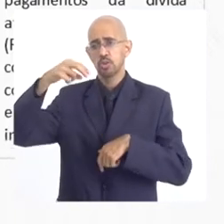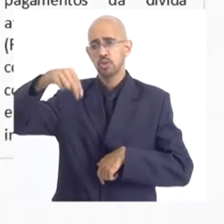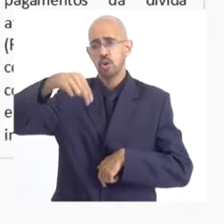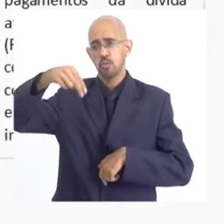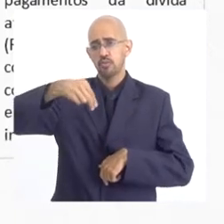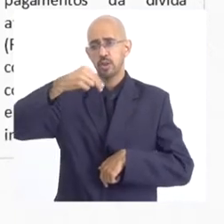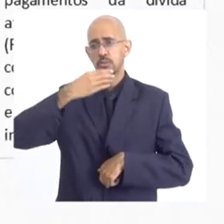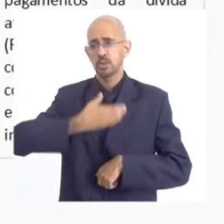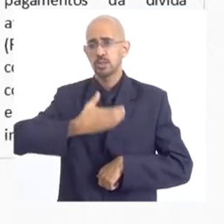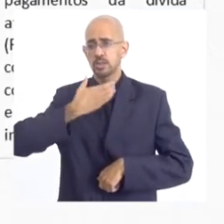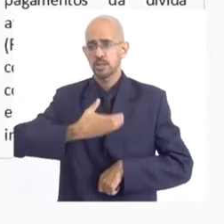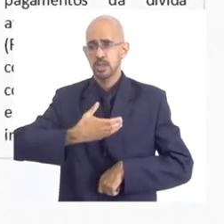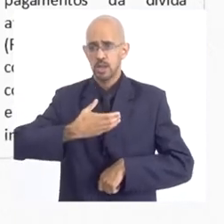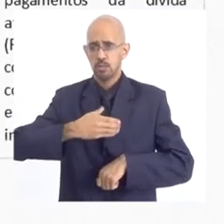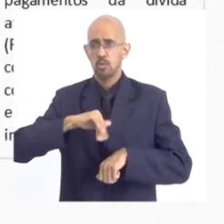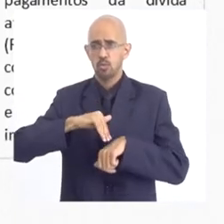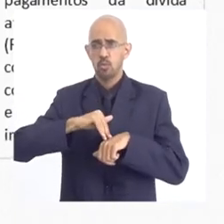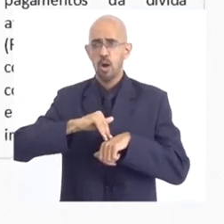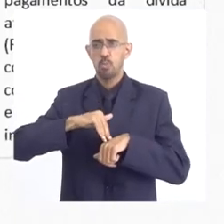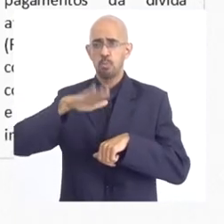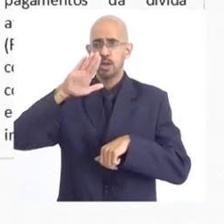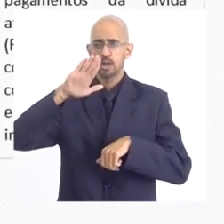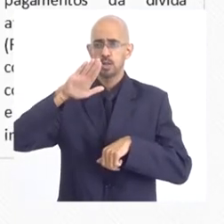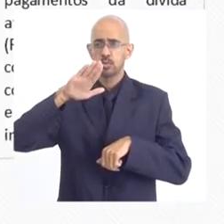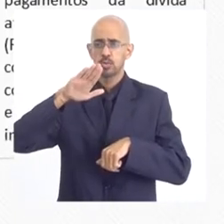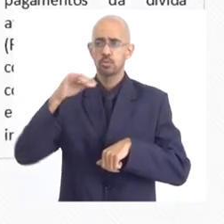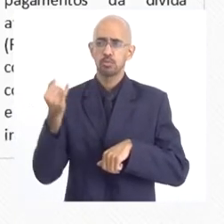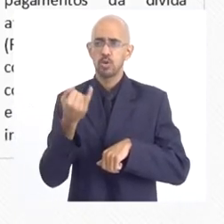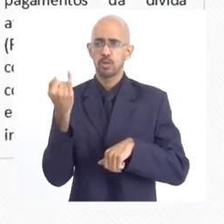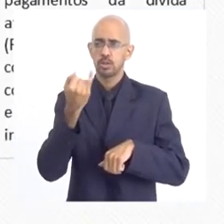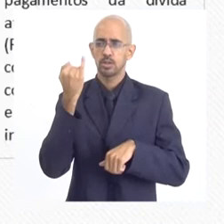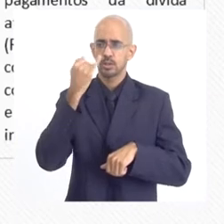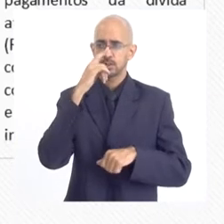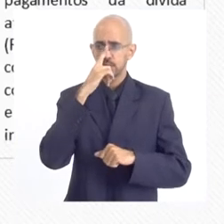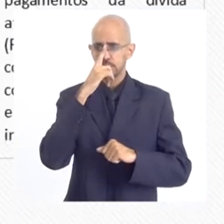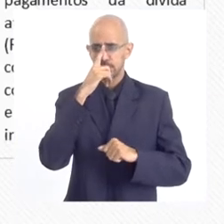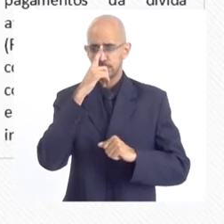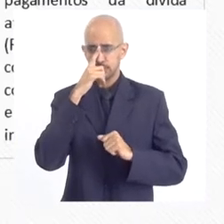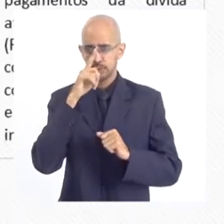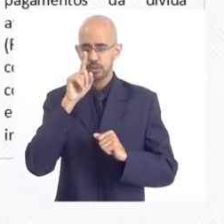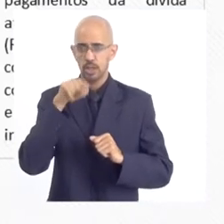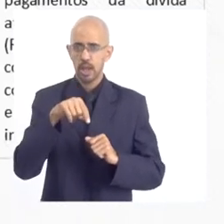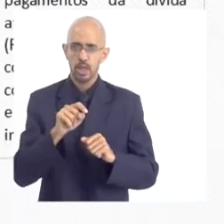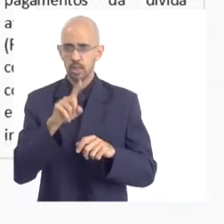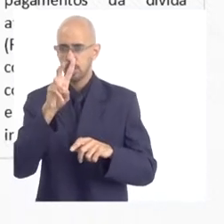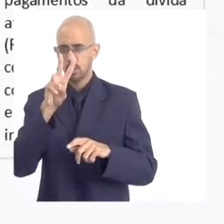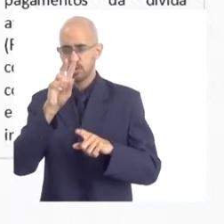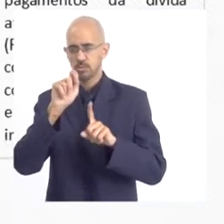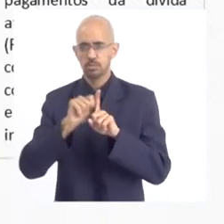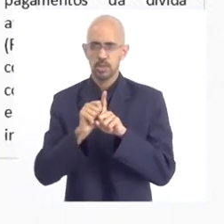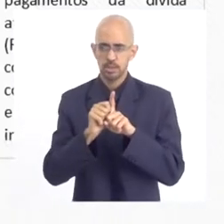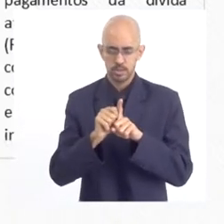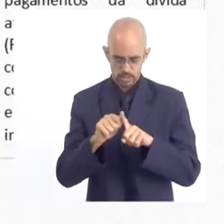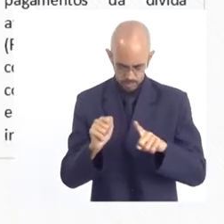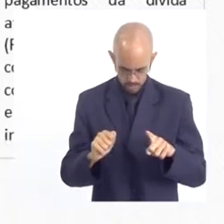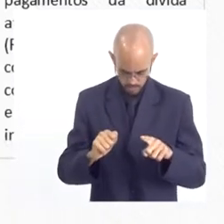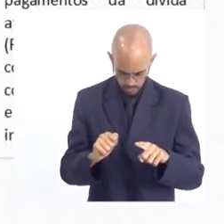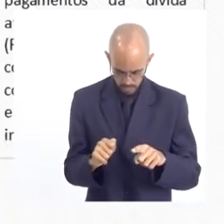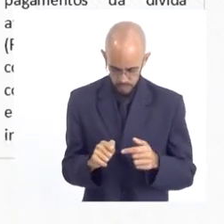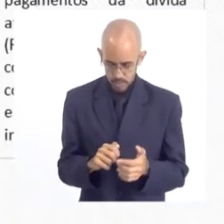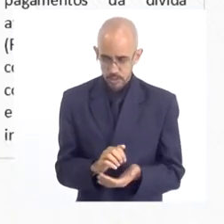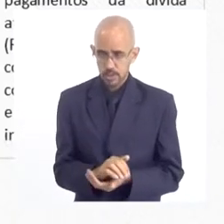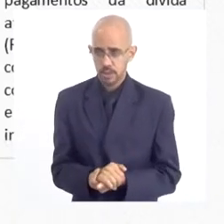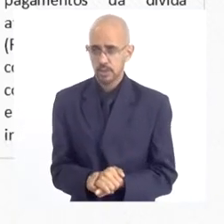e dezembro de 2020 um valor expressivo nesses 2 meses, mas isso aqui foi